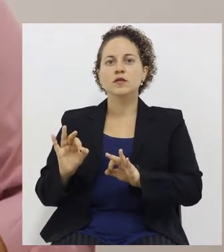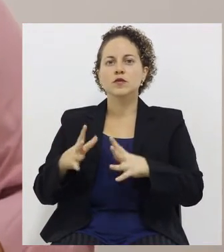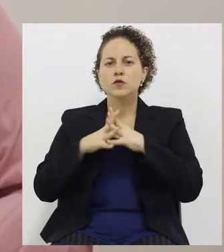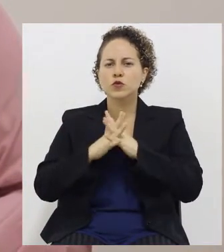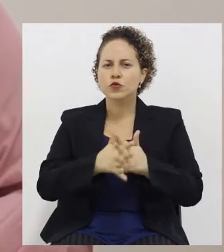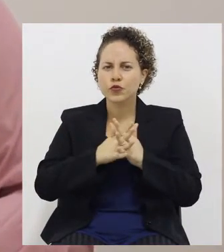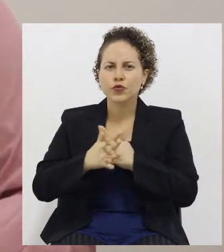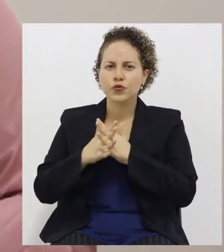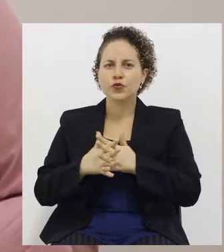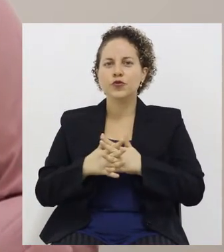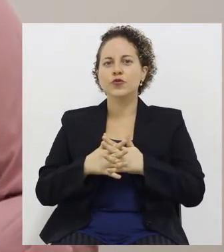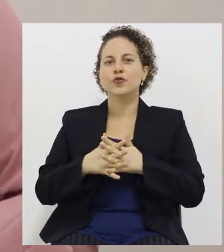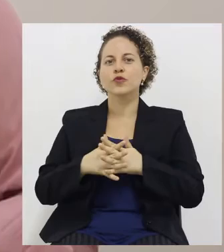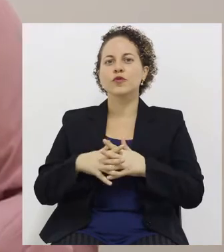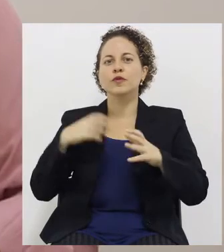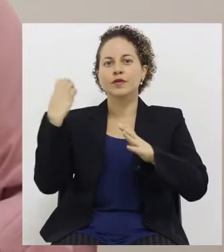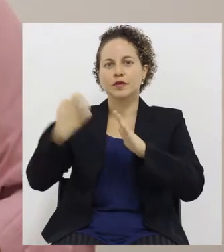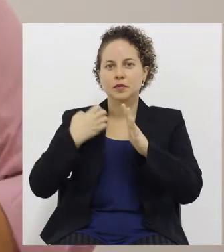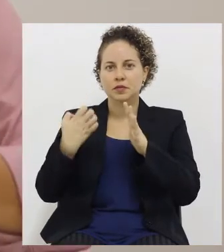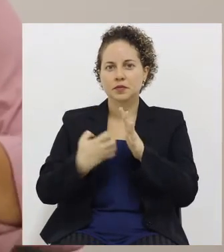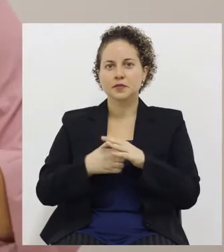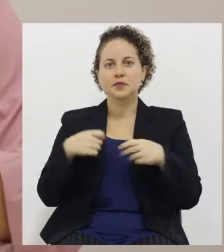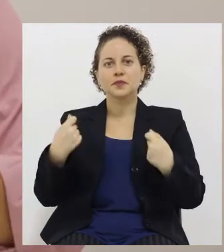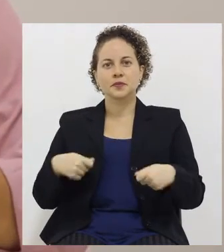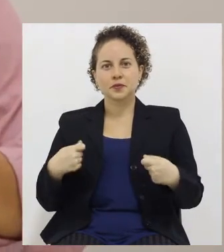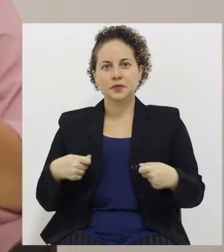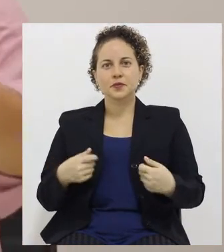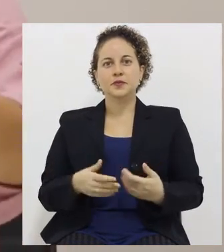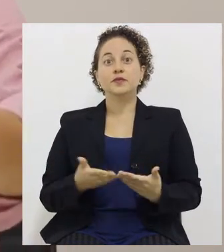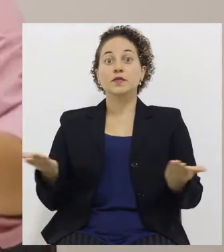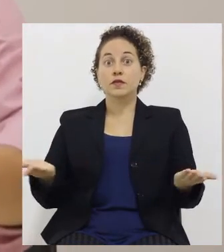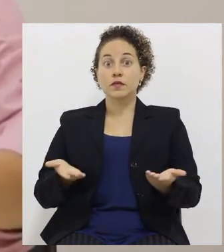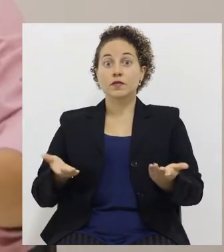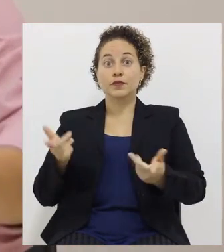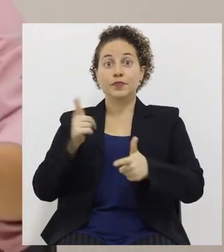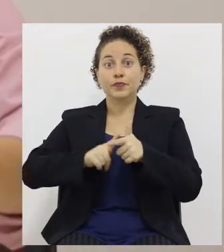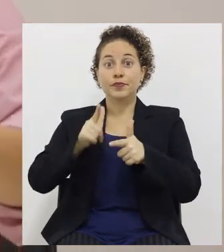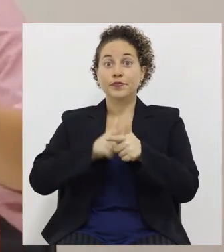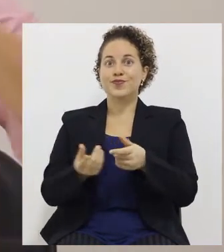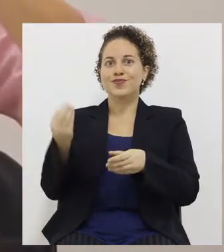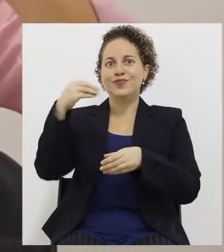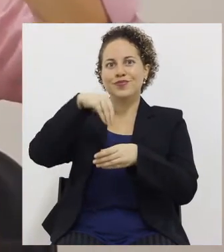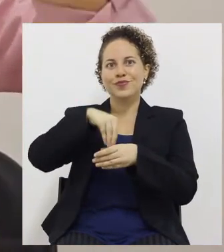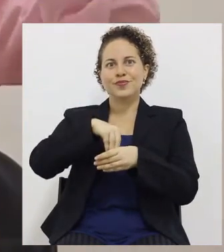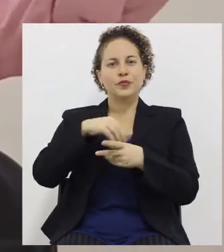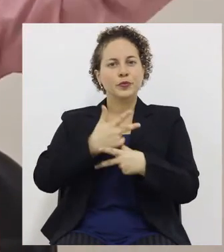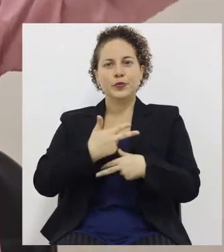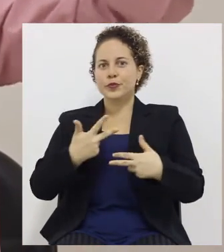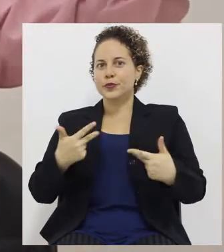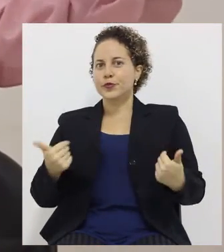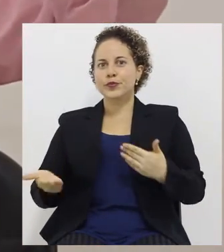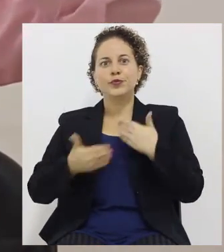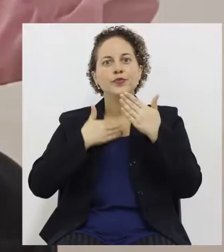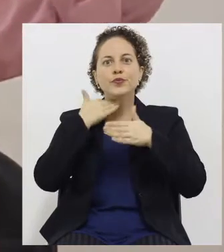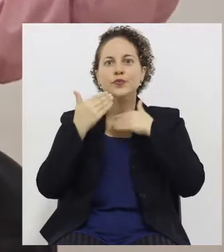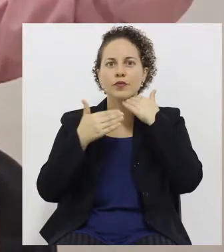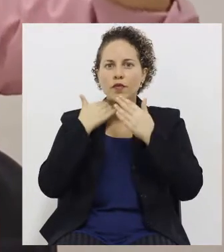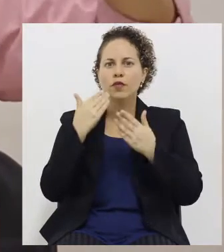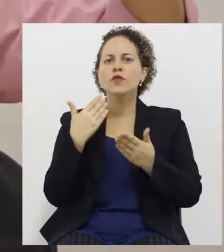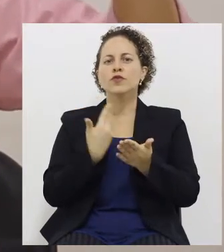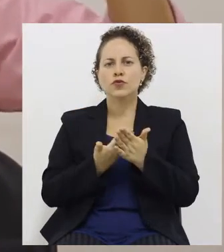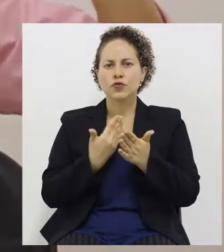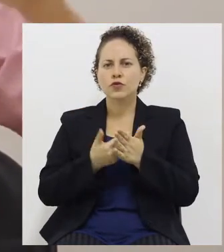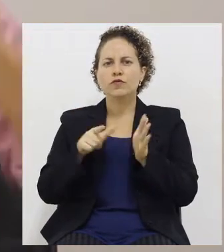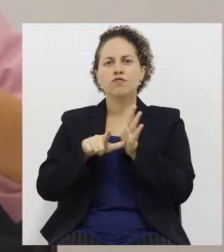empresas, tem que ser do mesmo jeito. O conflito agora está instalado. Não é um episódio, a gente já viu